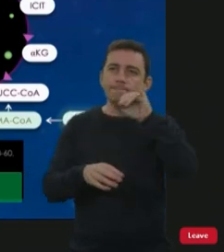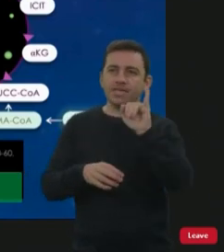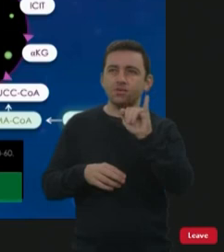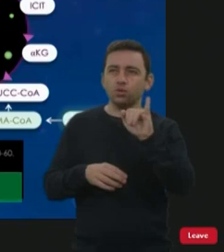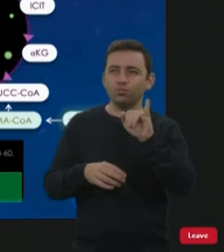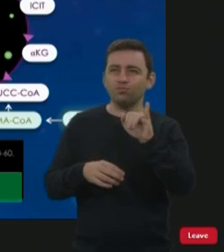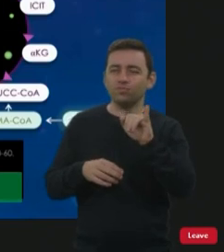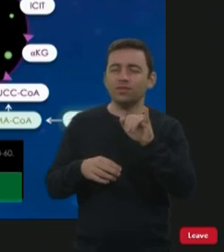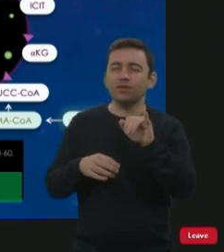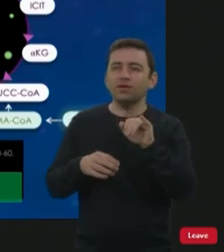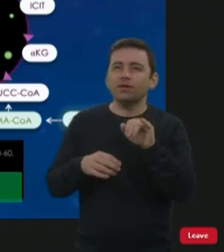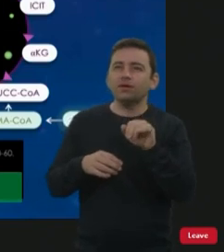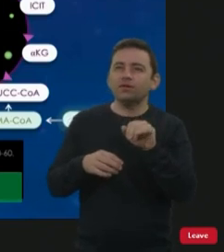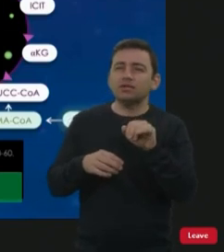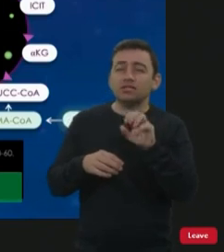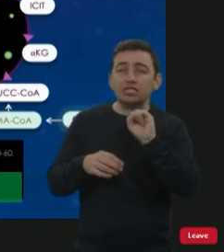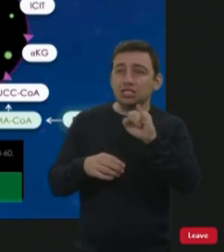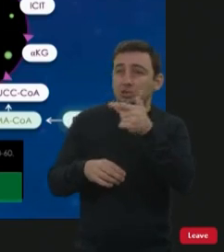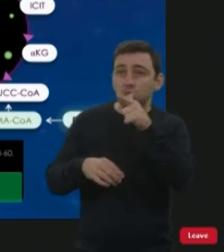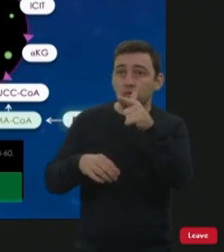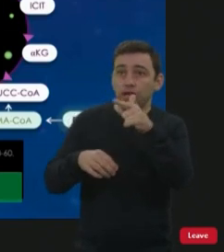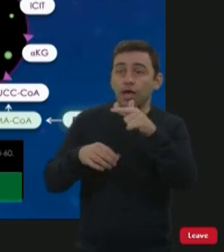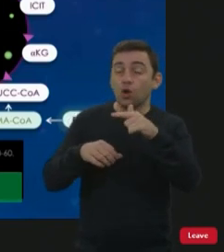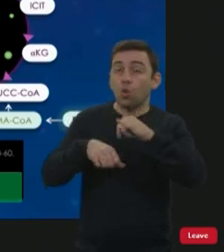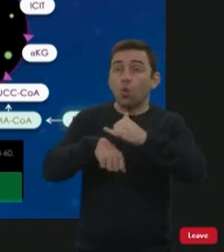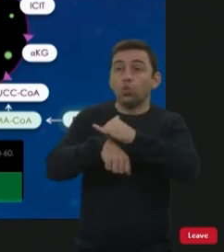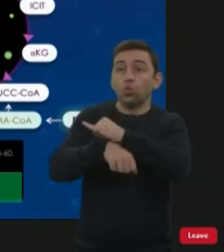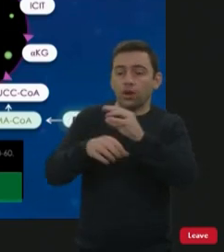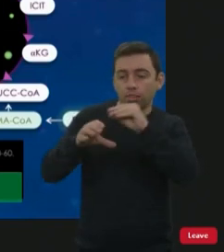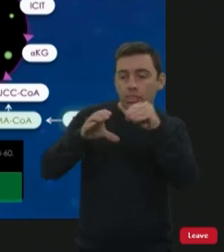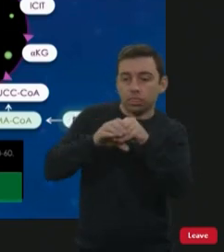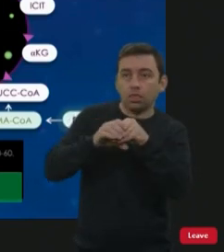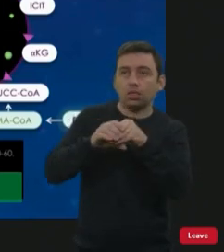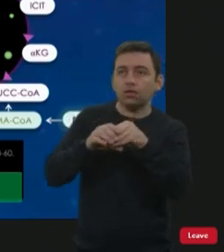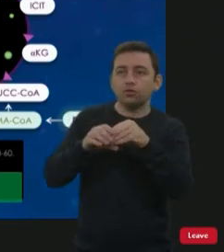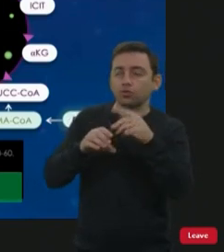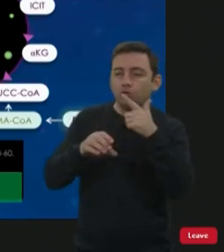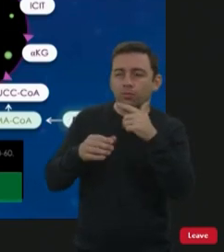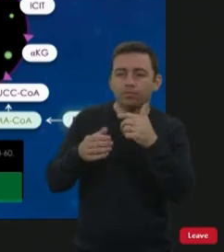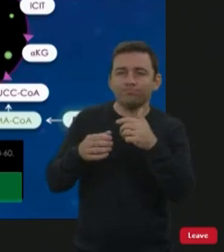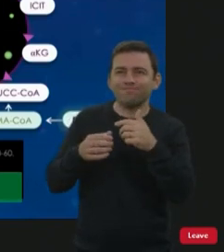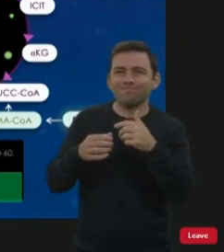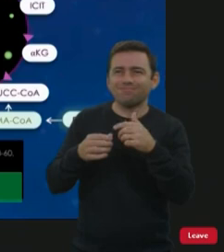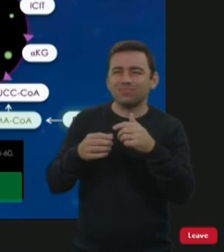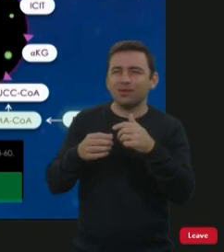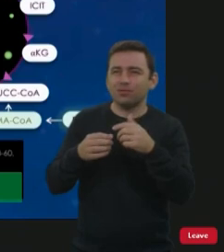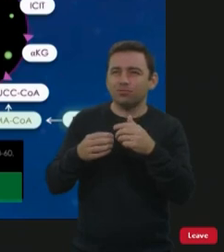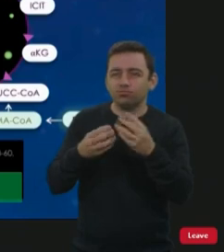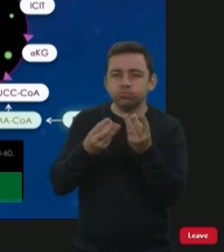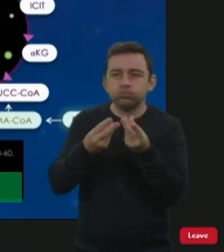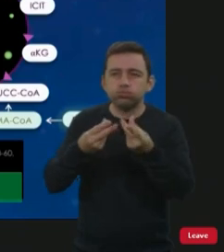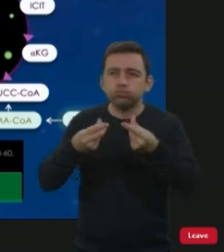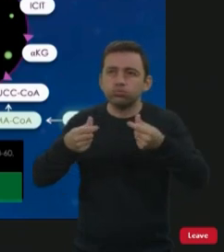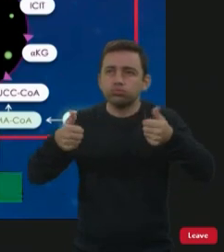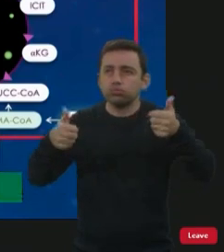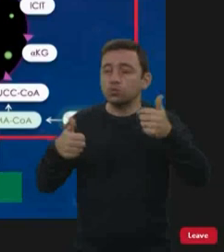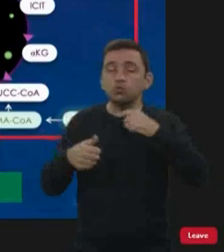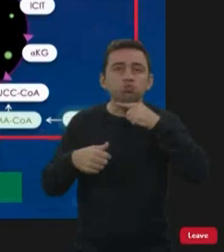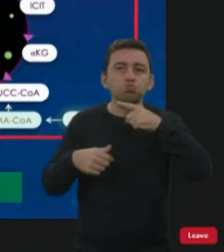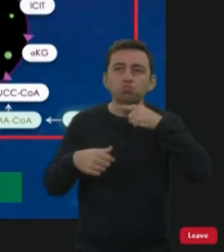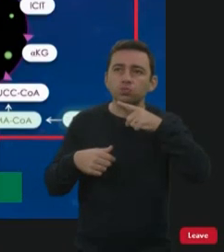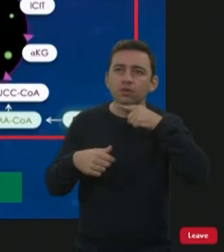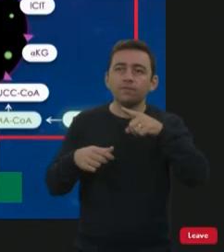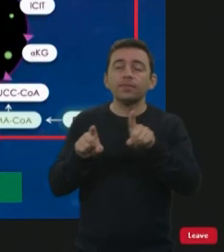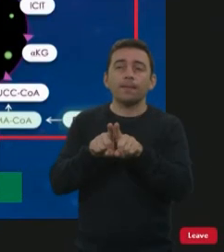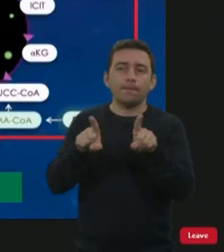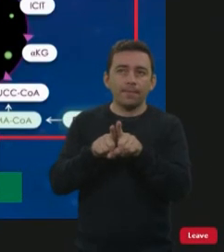trabalhar. Então, se eu não tenho gordura lá dentro, eu não consigo queimar essa gordura, eu não consigo fazer essa beta-oxidação. E eu